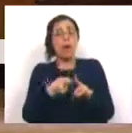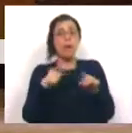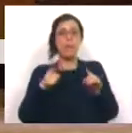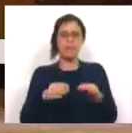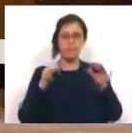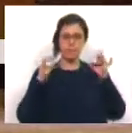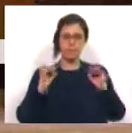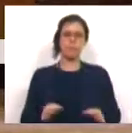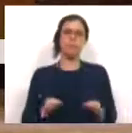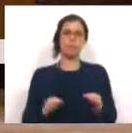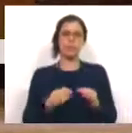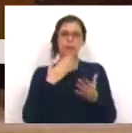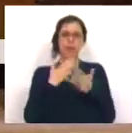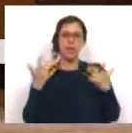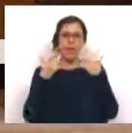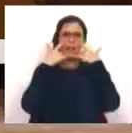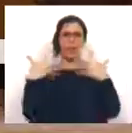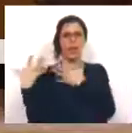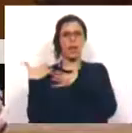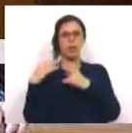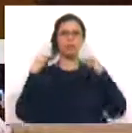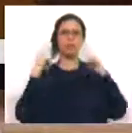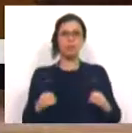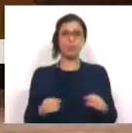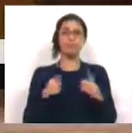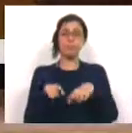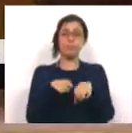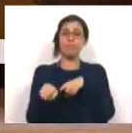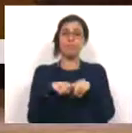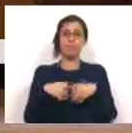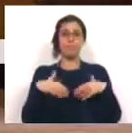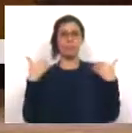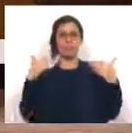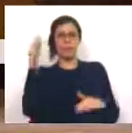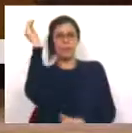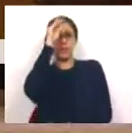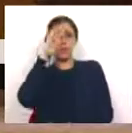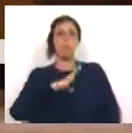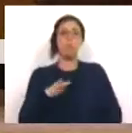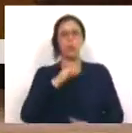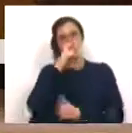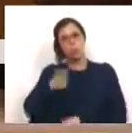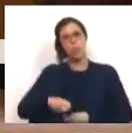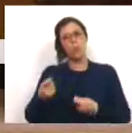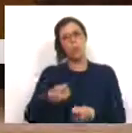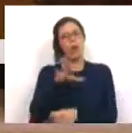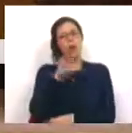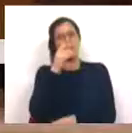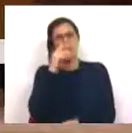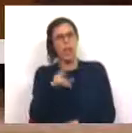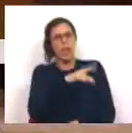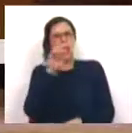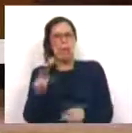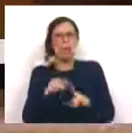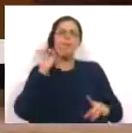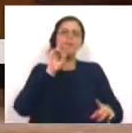de uma autêntica e profunda irresponsabilidade. Estas políticas de abandono do interior e do mundo rural, de opções erráticas em